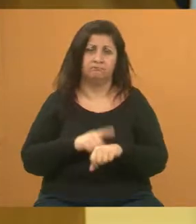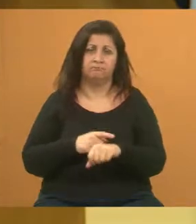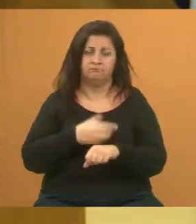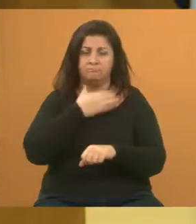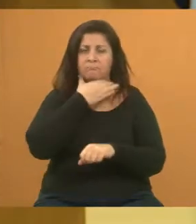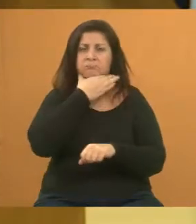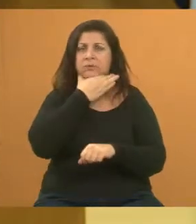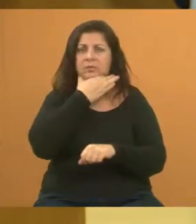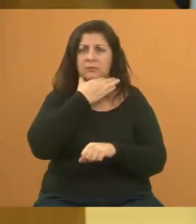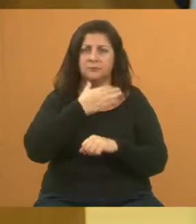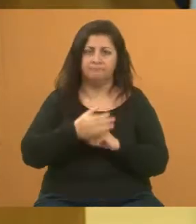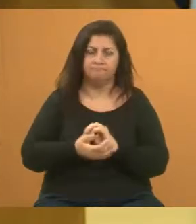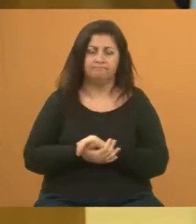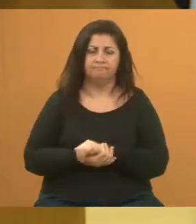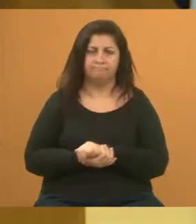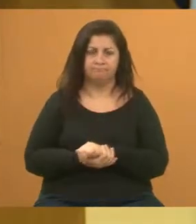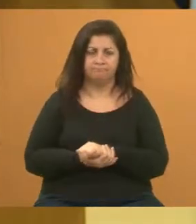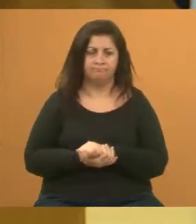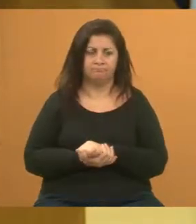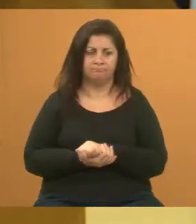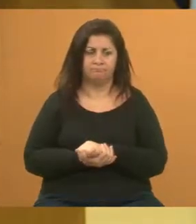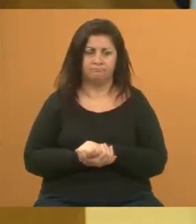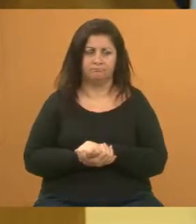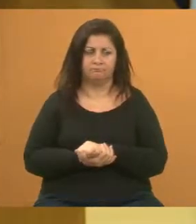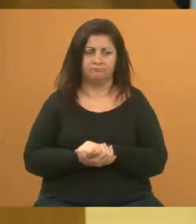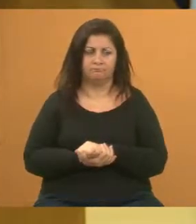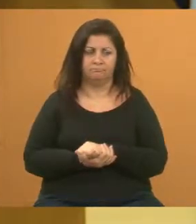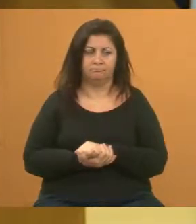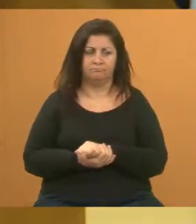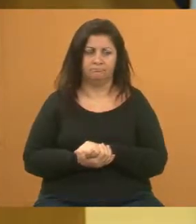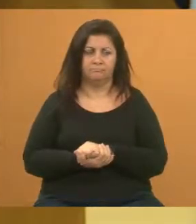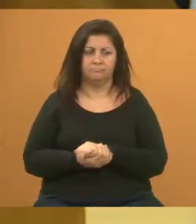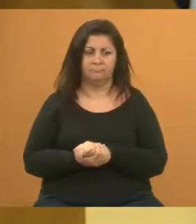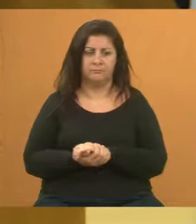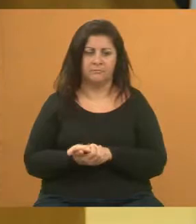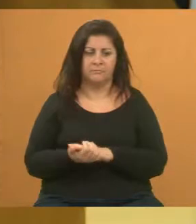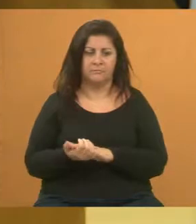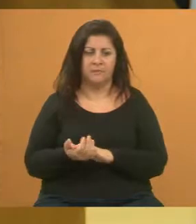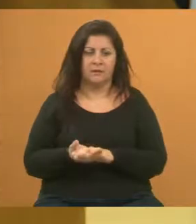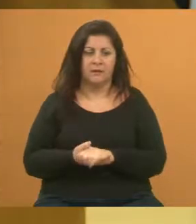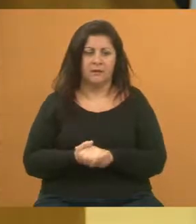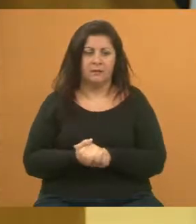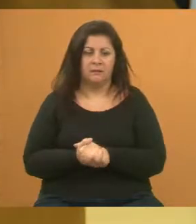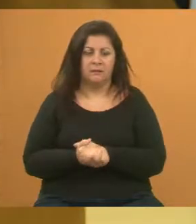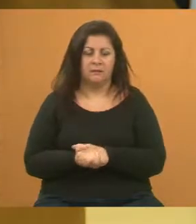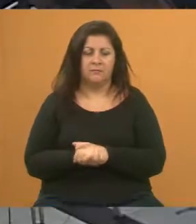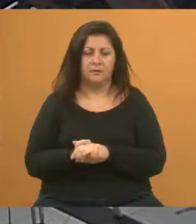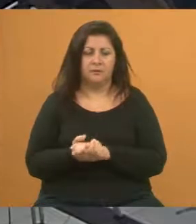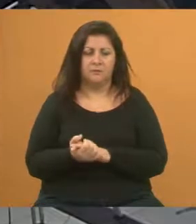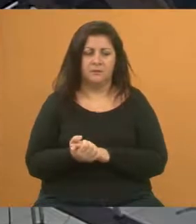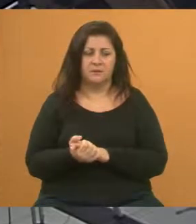da situação econômica do nosso país, que eles também se enquadram nisso, tá bom?